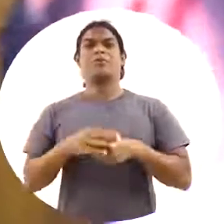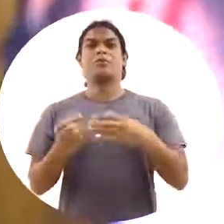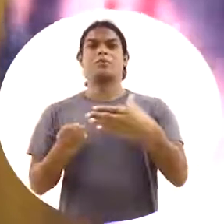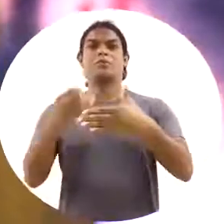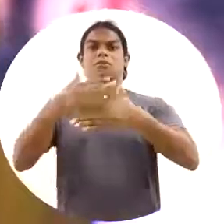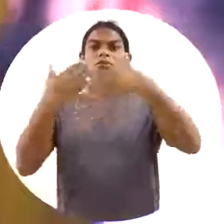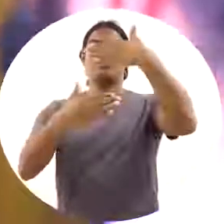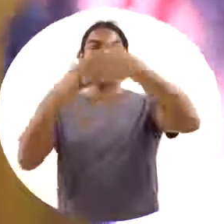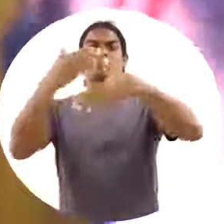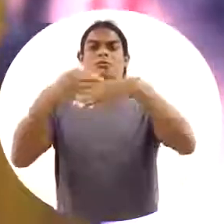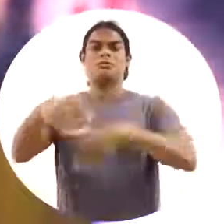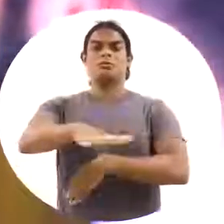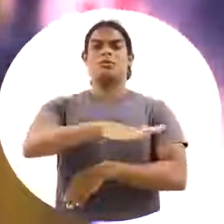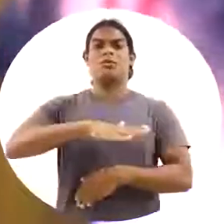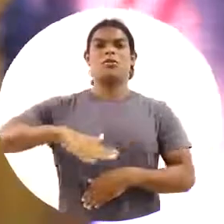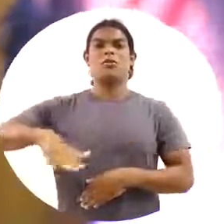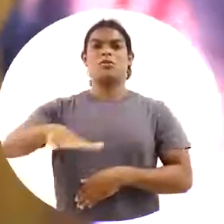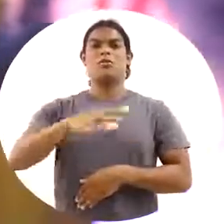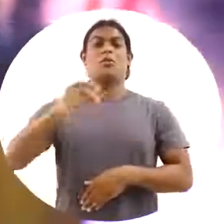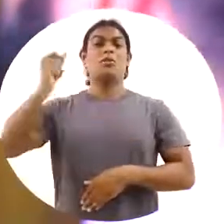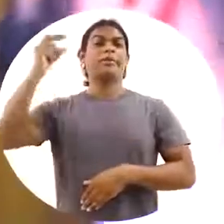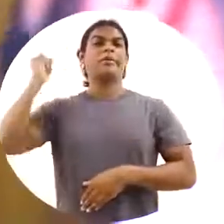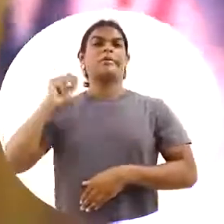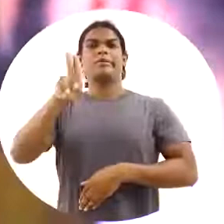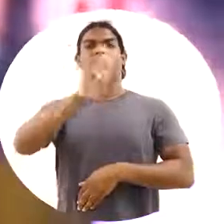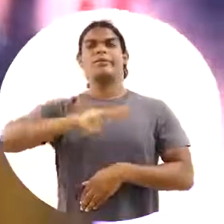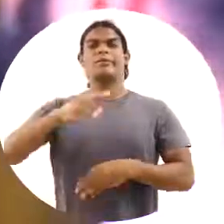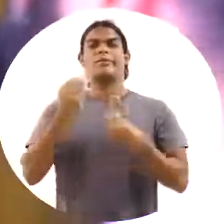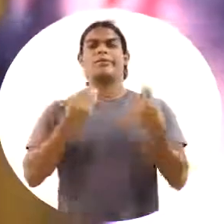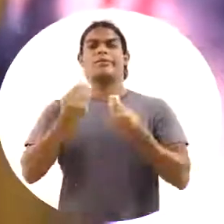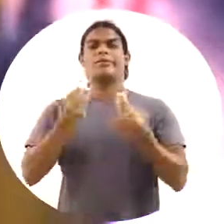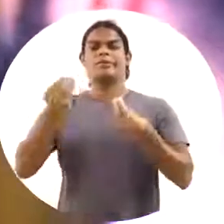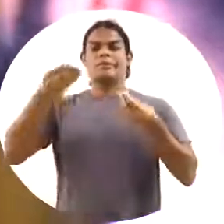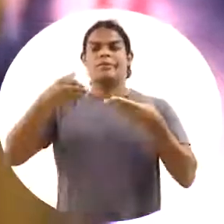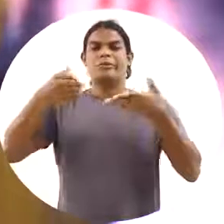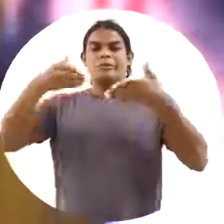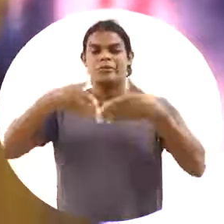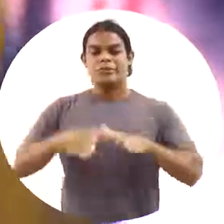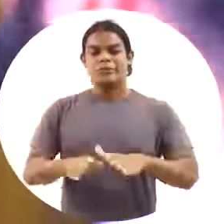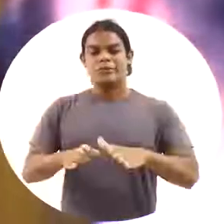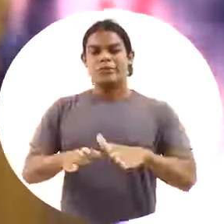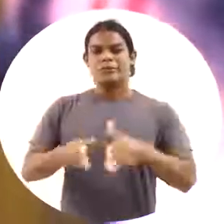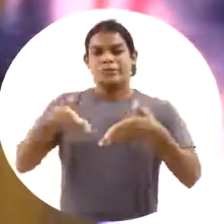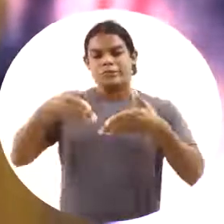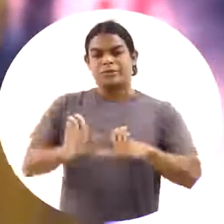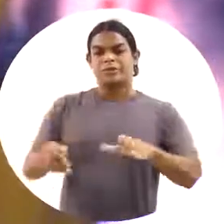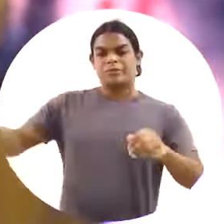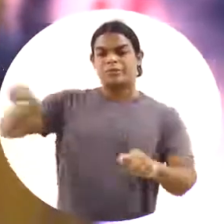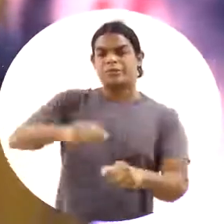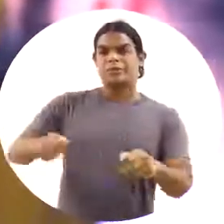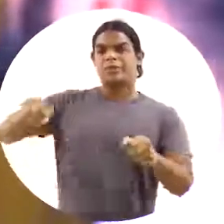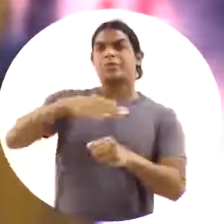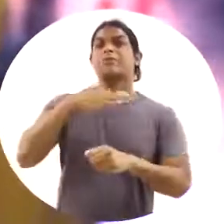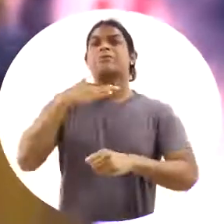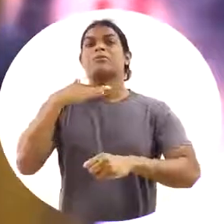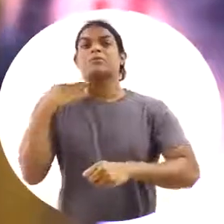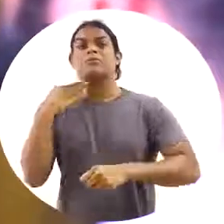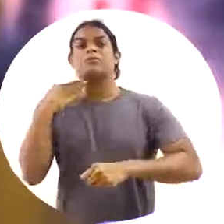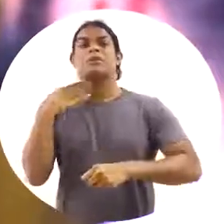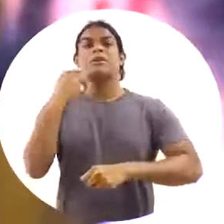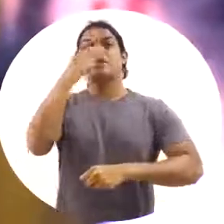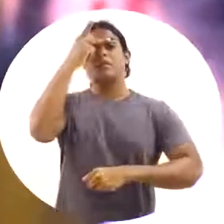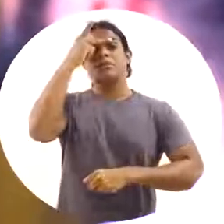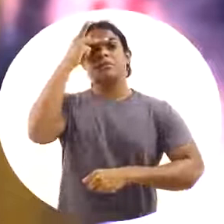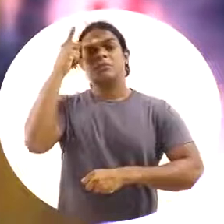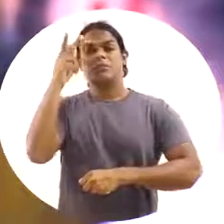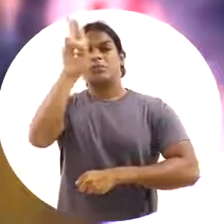mortos, né, assim, de cadáveres do tráfico, né? Então a escola era simbólica naquele lugar, na margem do rio